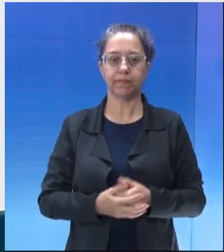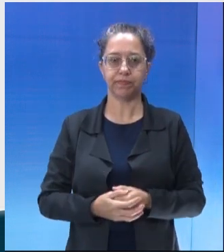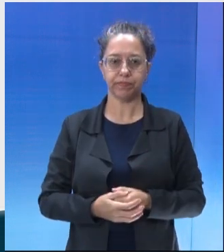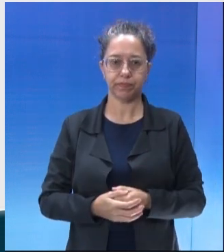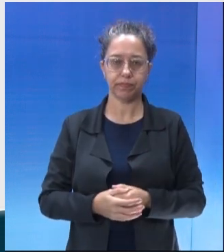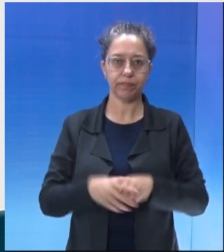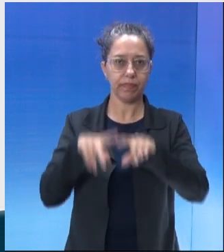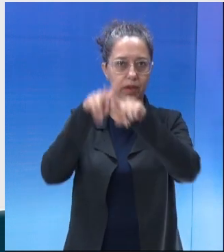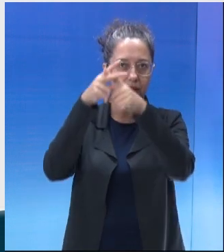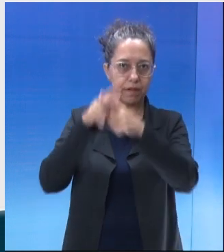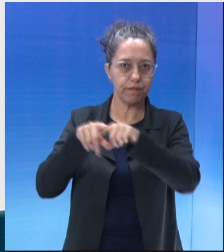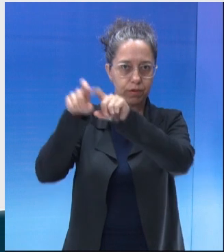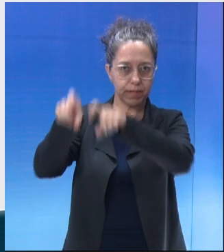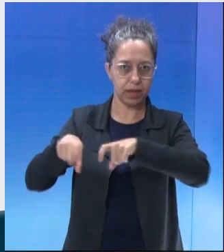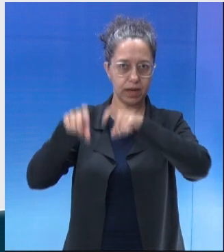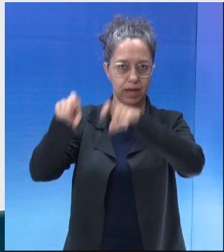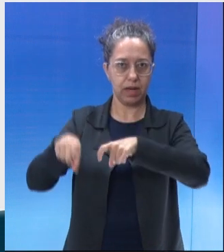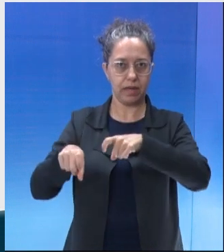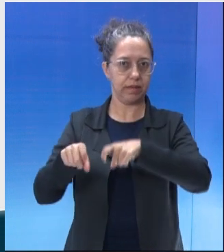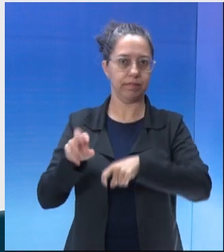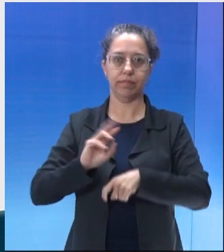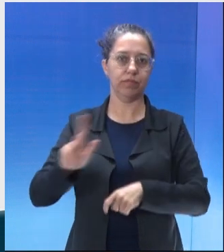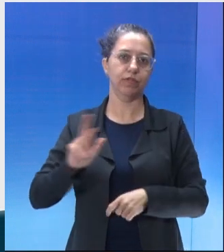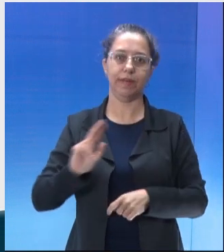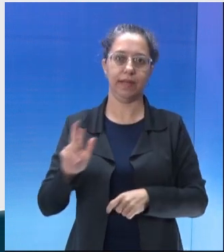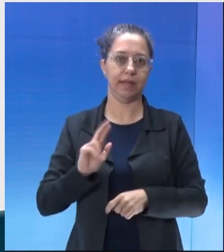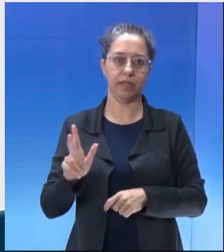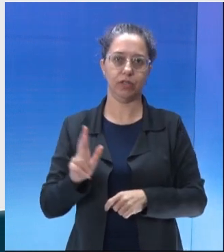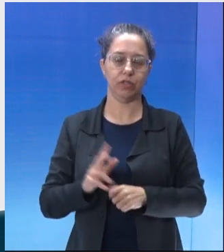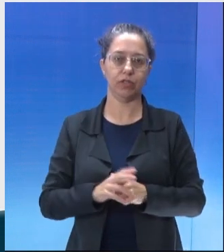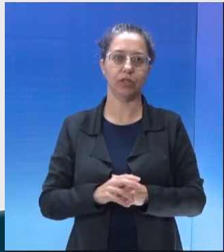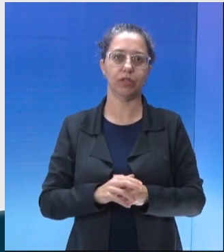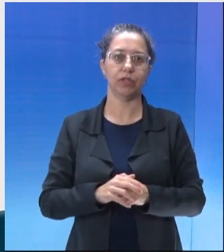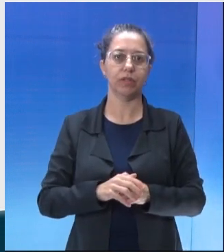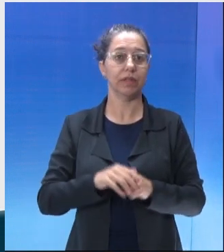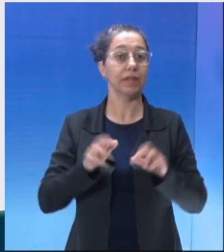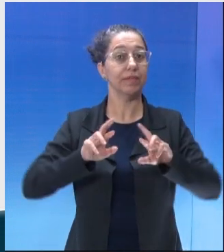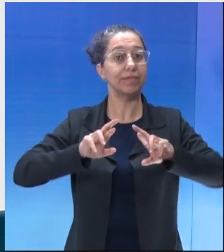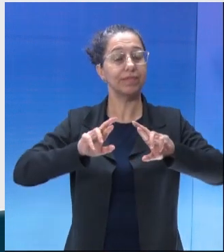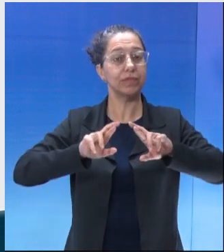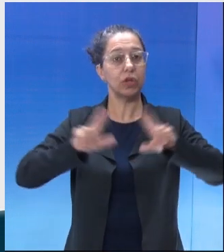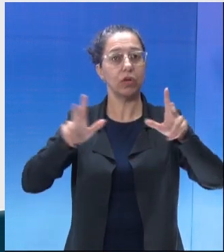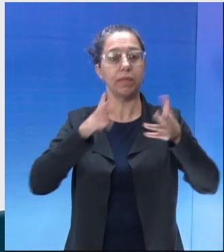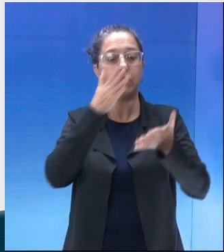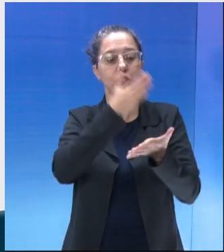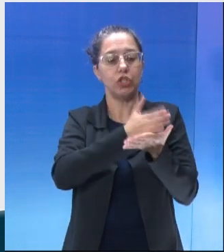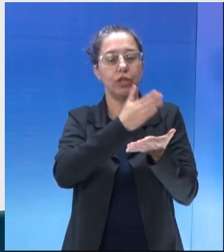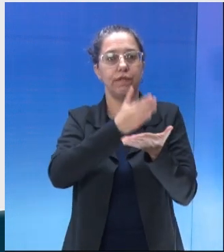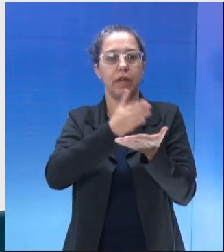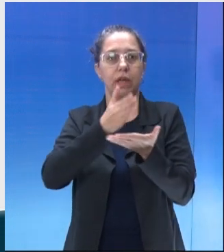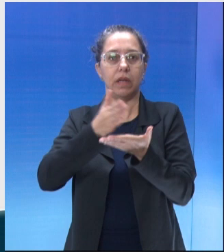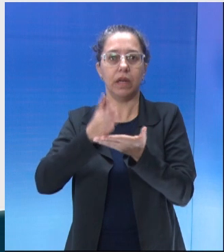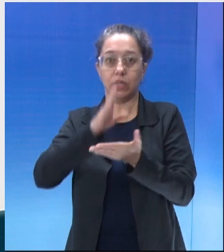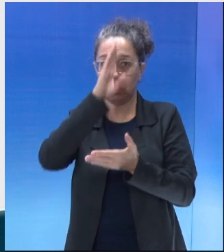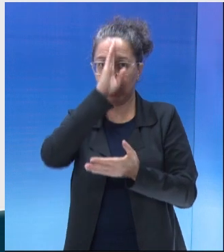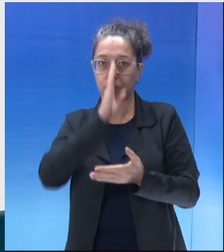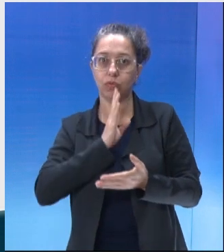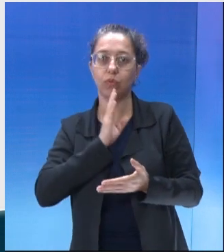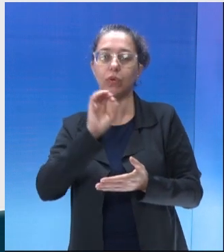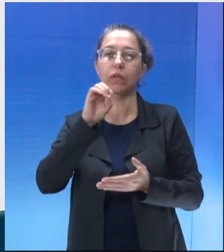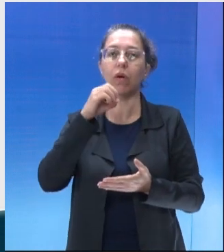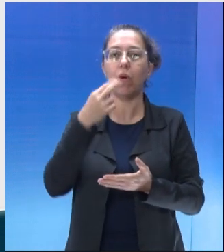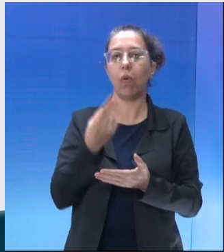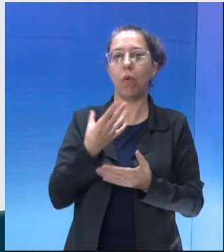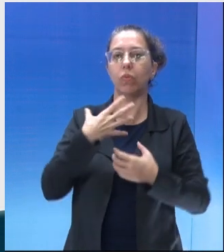reforma agrária? Não. Por quê? Porque a reforma agrária é essa distribuição ou gratuita ou de